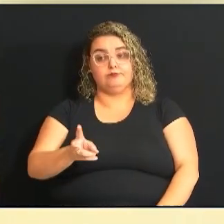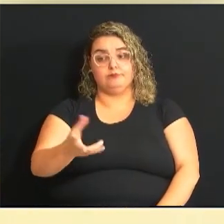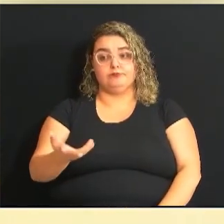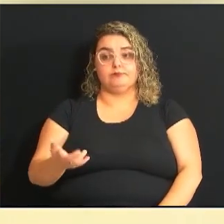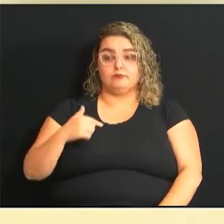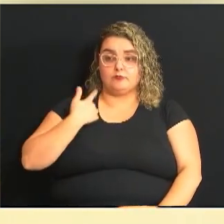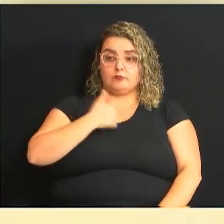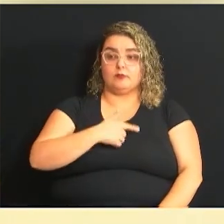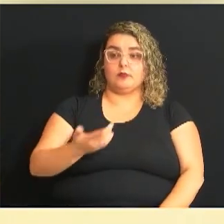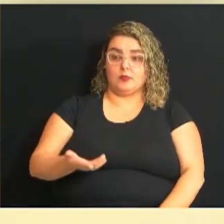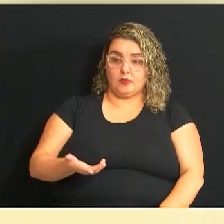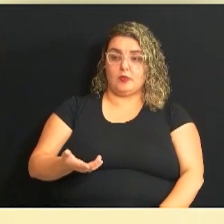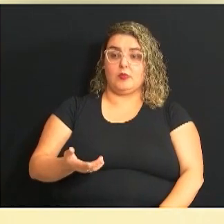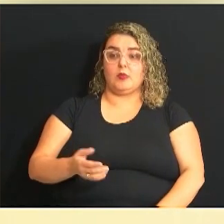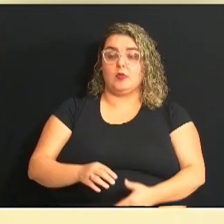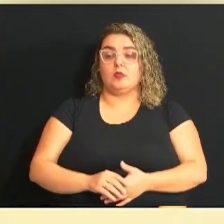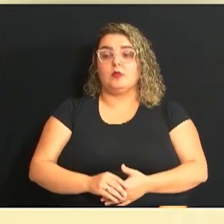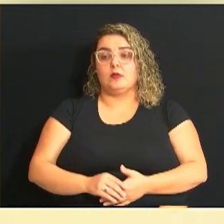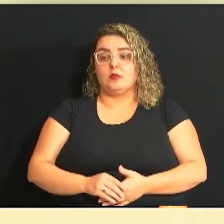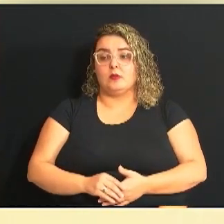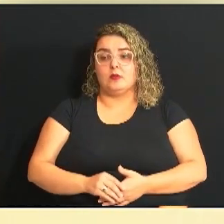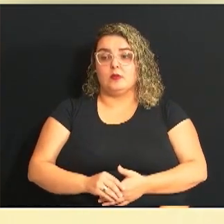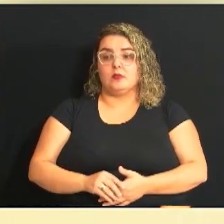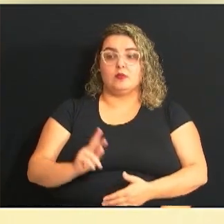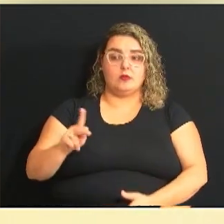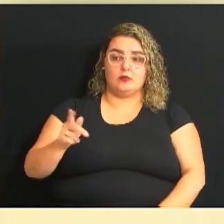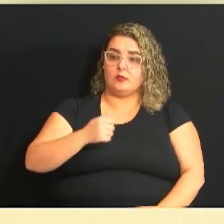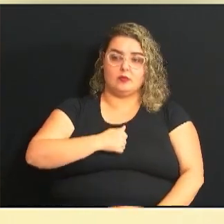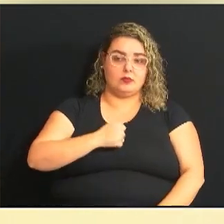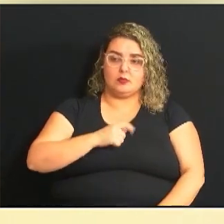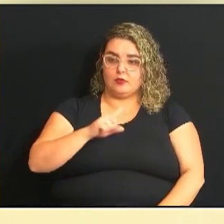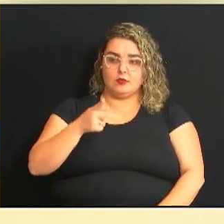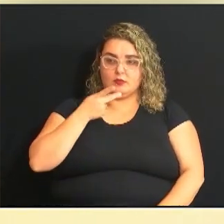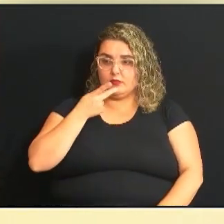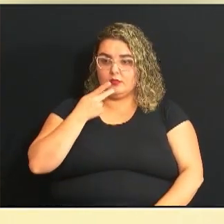de Campinas e que nós vamos, a professora